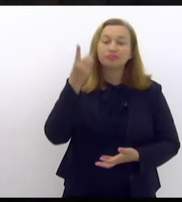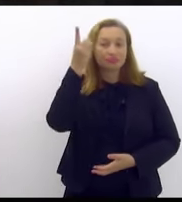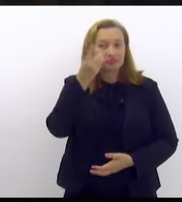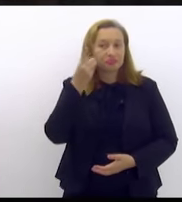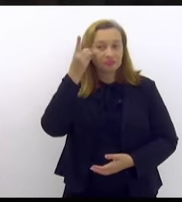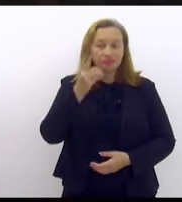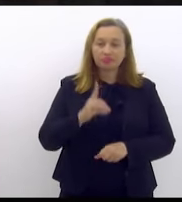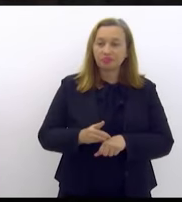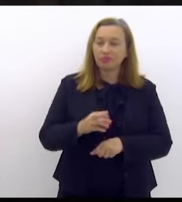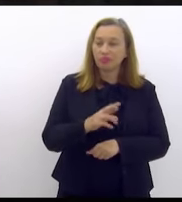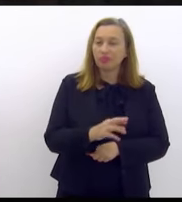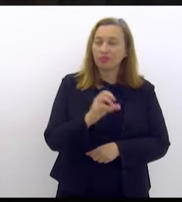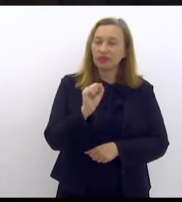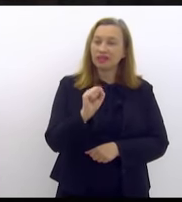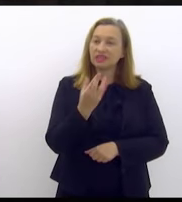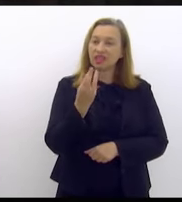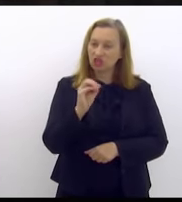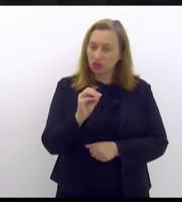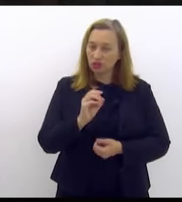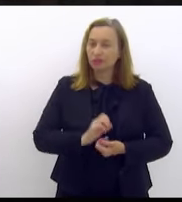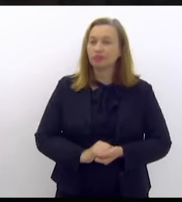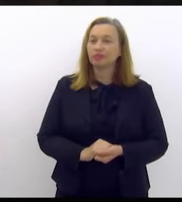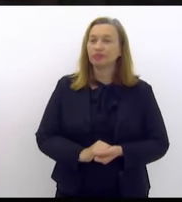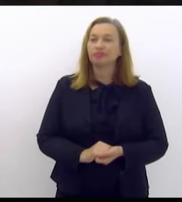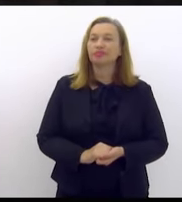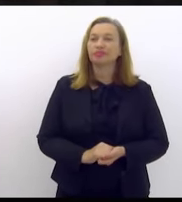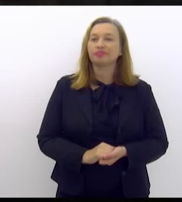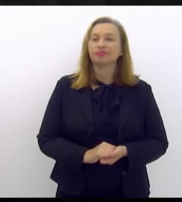doutor Serginho,